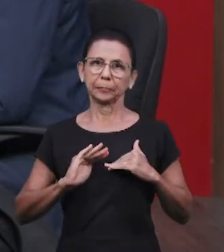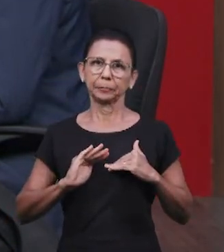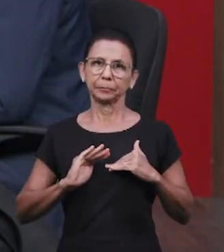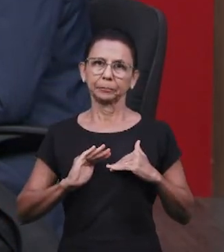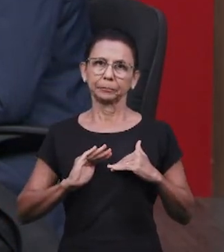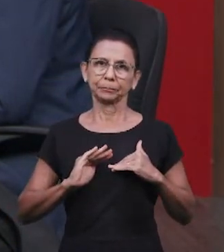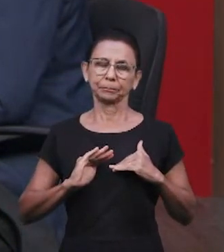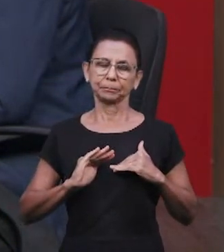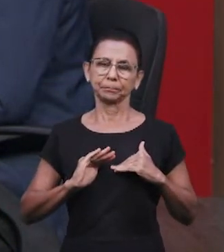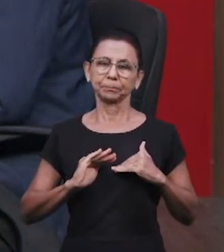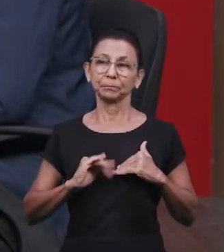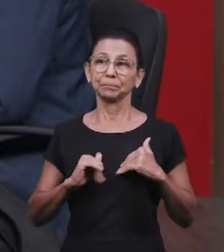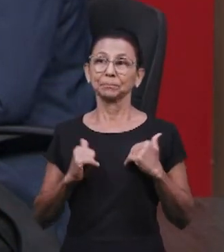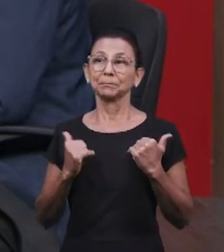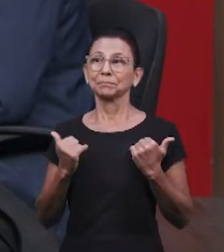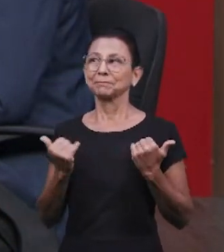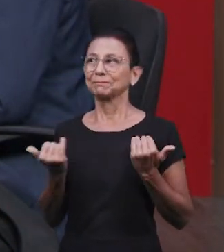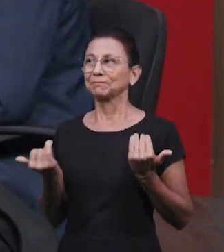posso fazer?